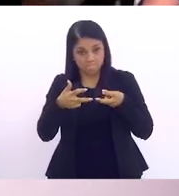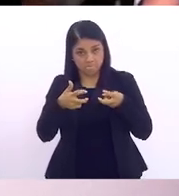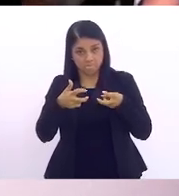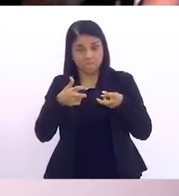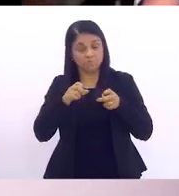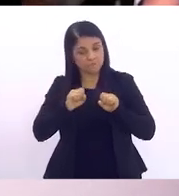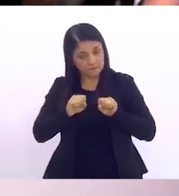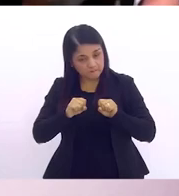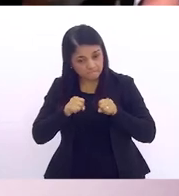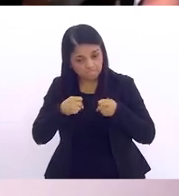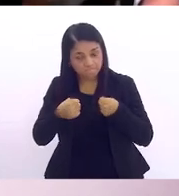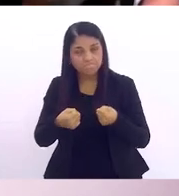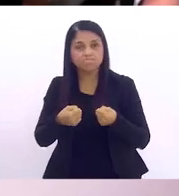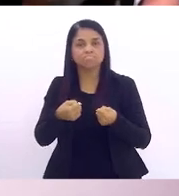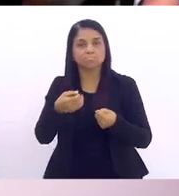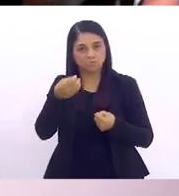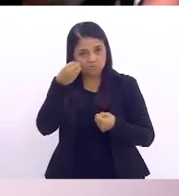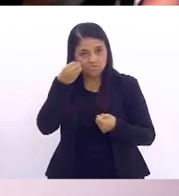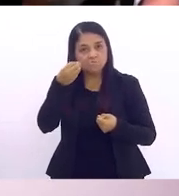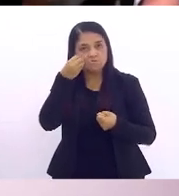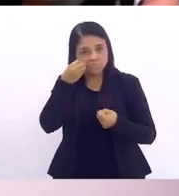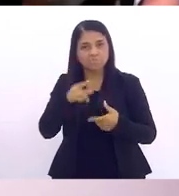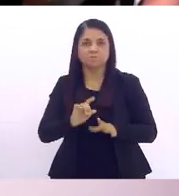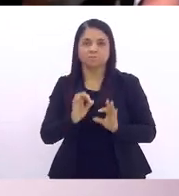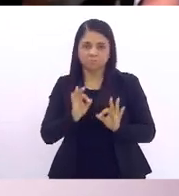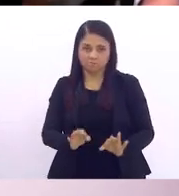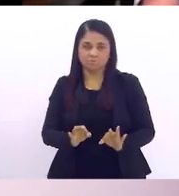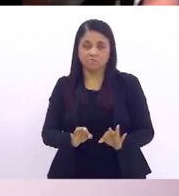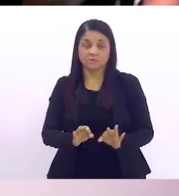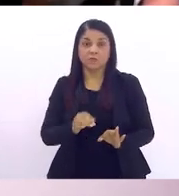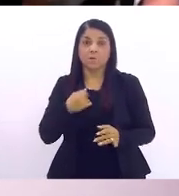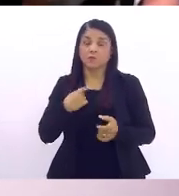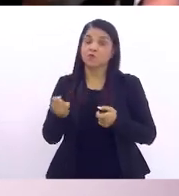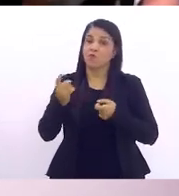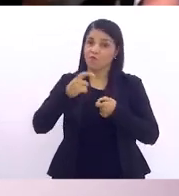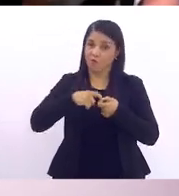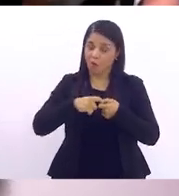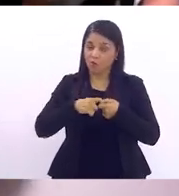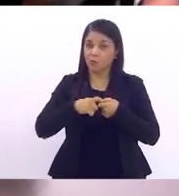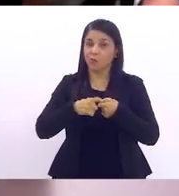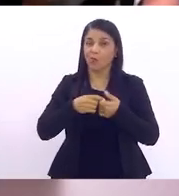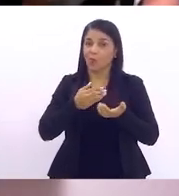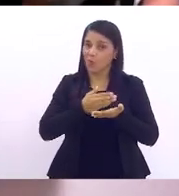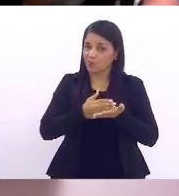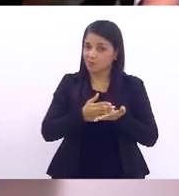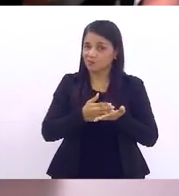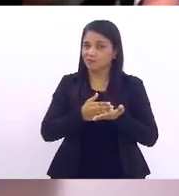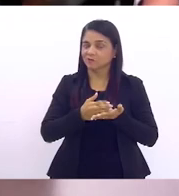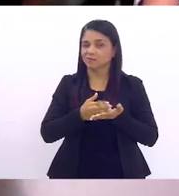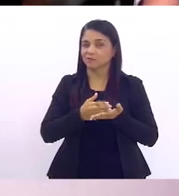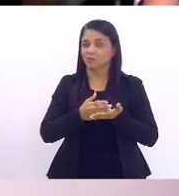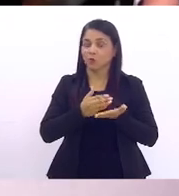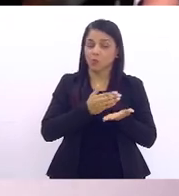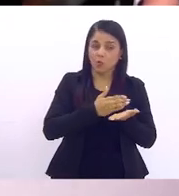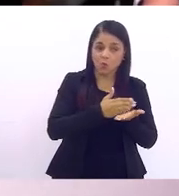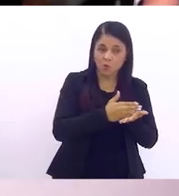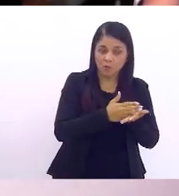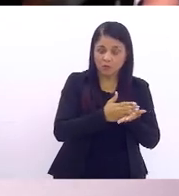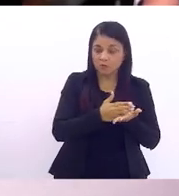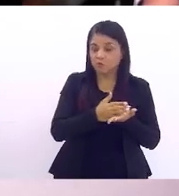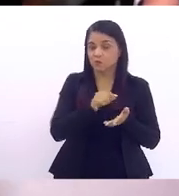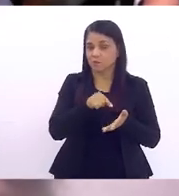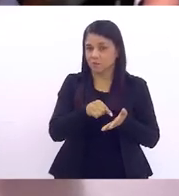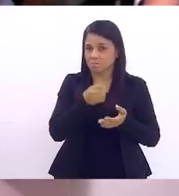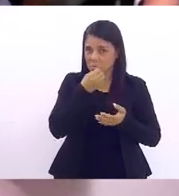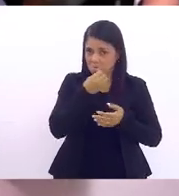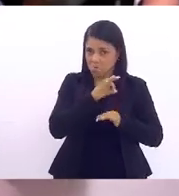esses esforços estão sendo feitos mas eu volto ao meu ponto inicial entre eh o início e o ponto ótimo